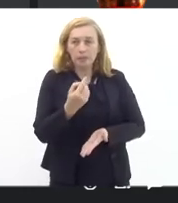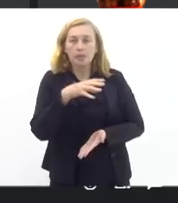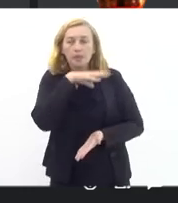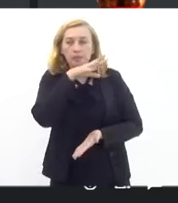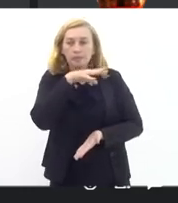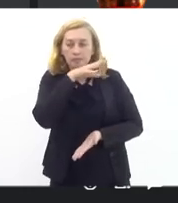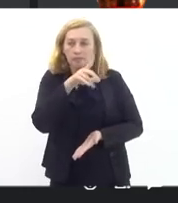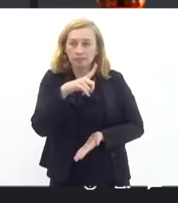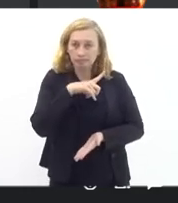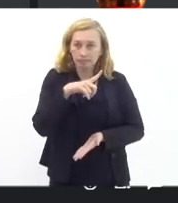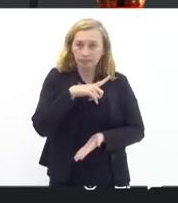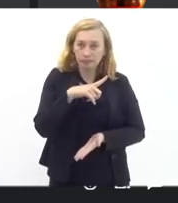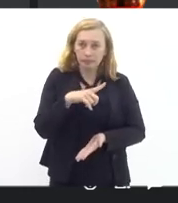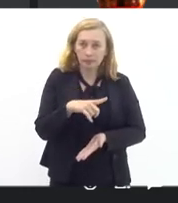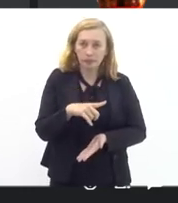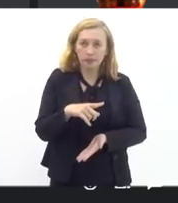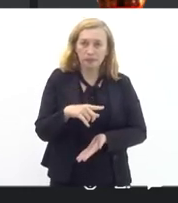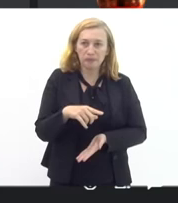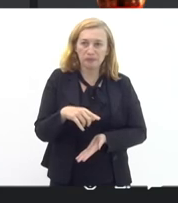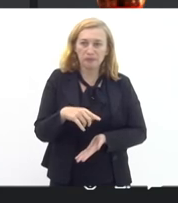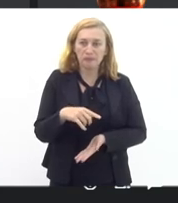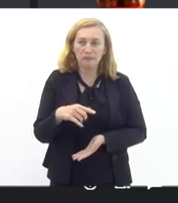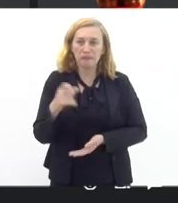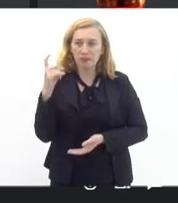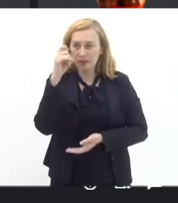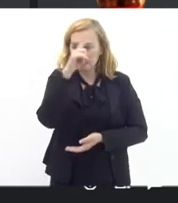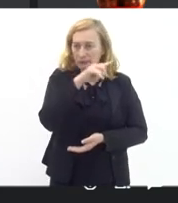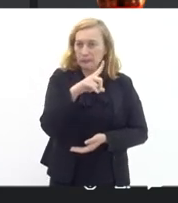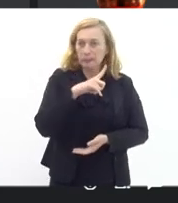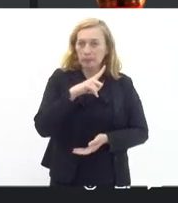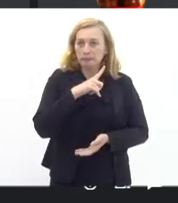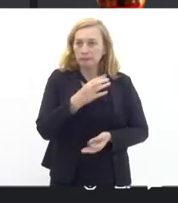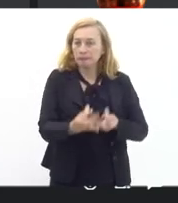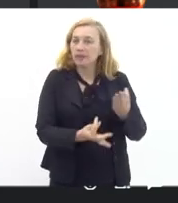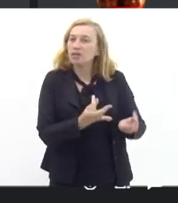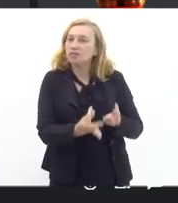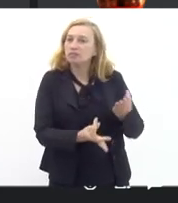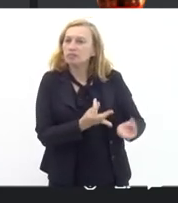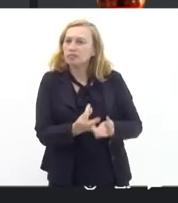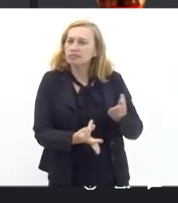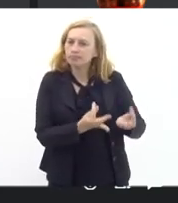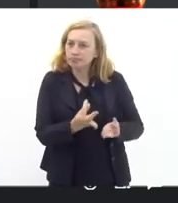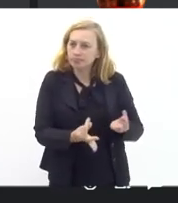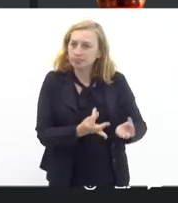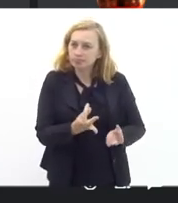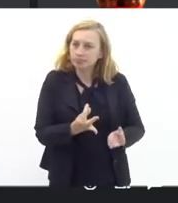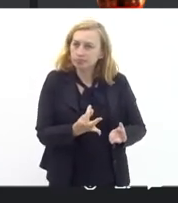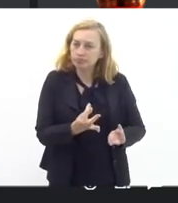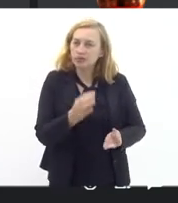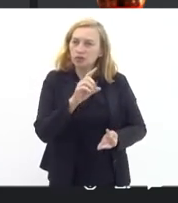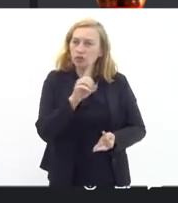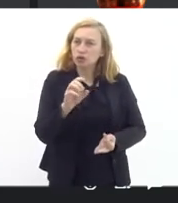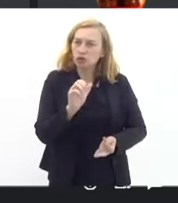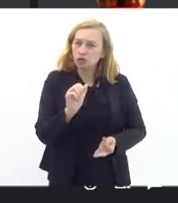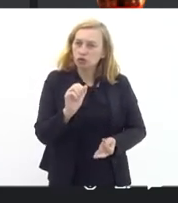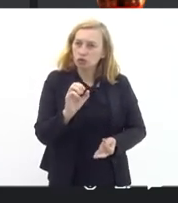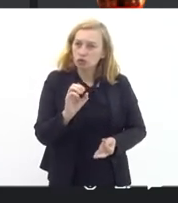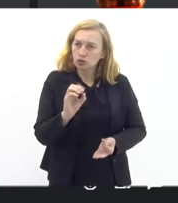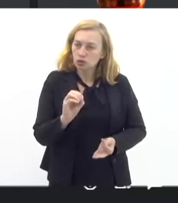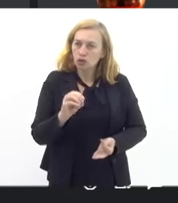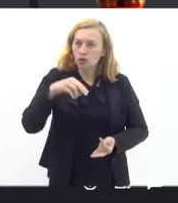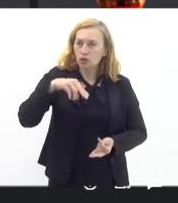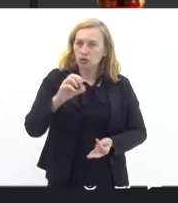esporotricose, ele vai ter muita dificuldade no tratamento da esporotricose, que é uma zoonose,